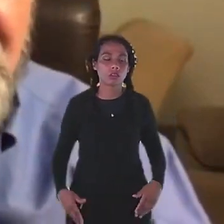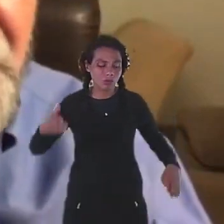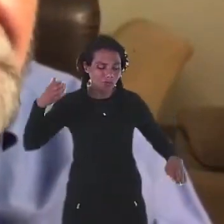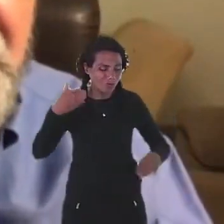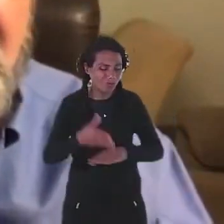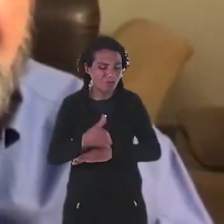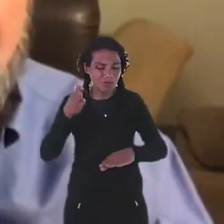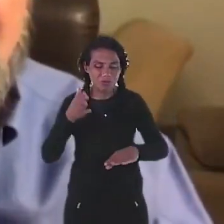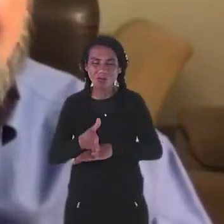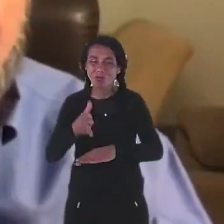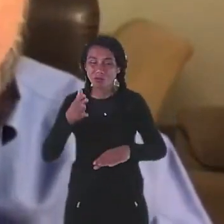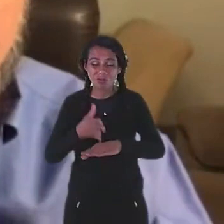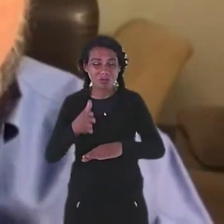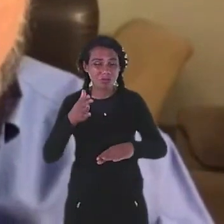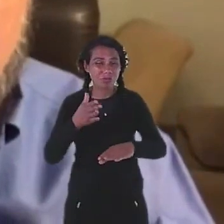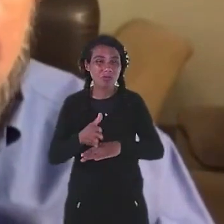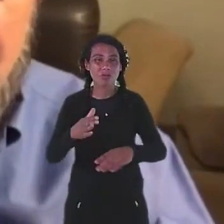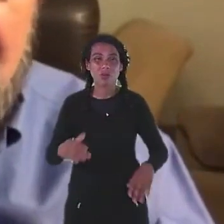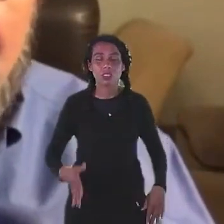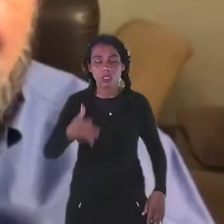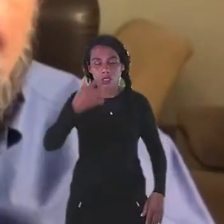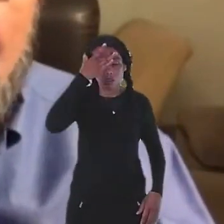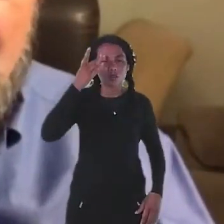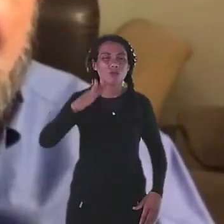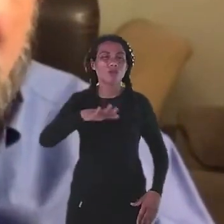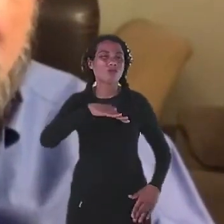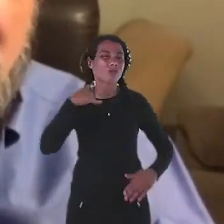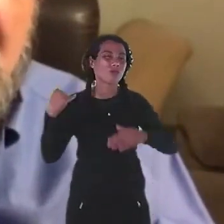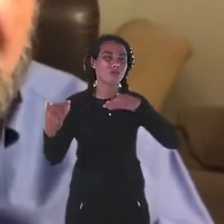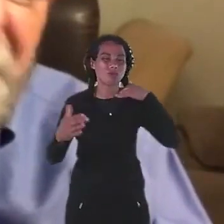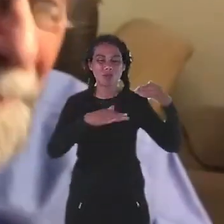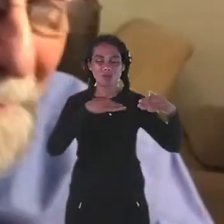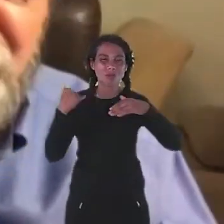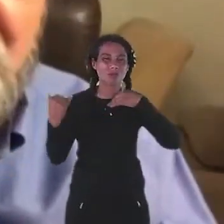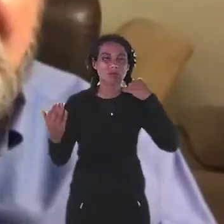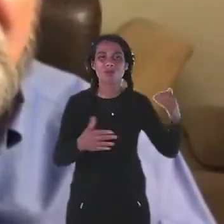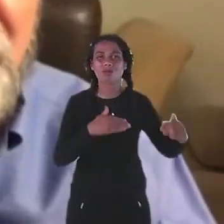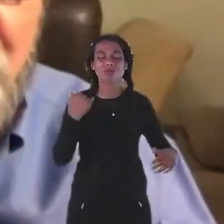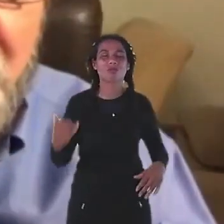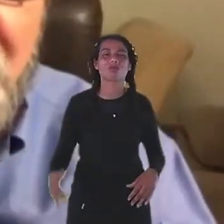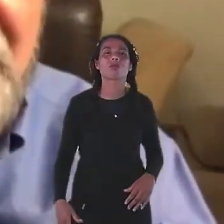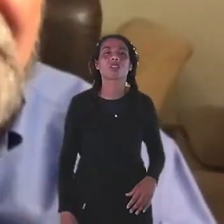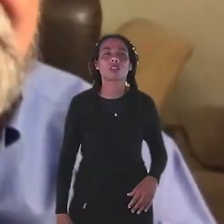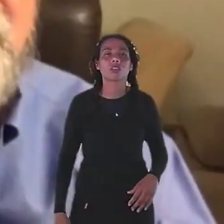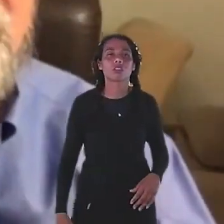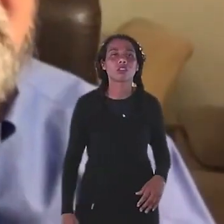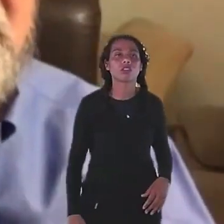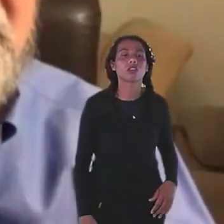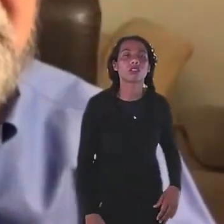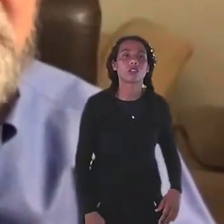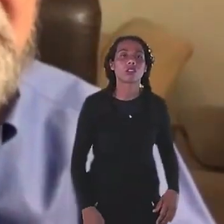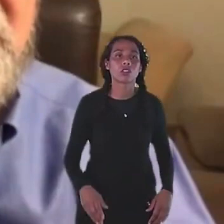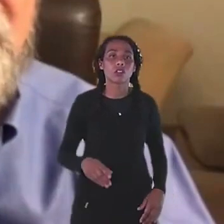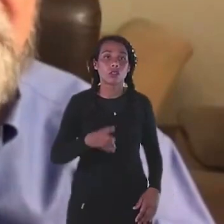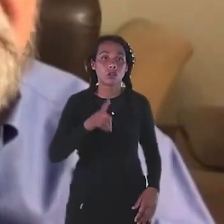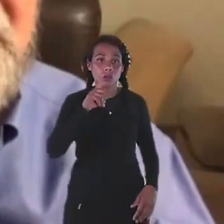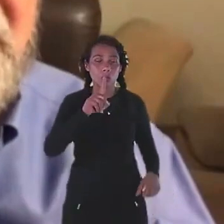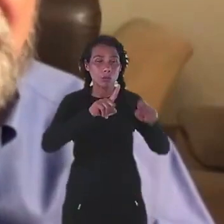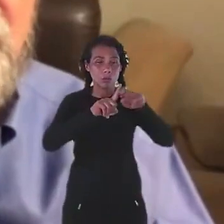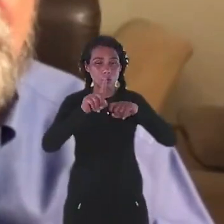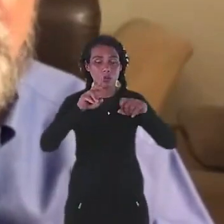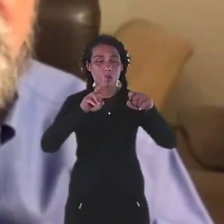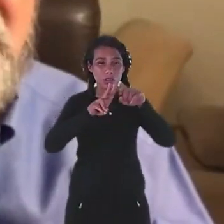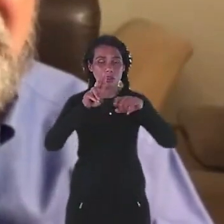época. Né? Império Otomano. Mas na Batalha do Somme, durante um dia e vários dias, durante um mês, os generais